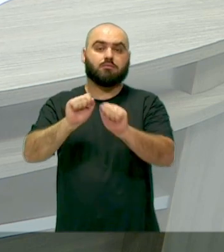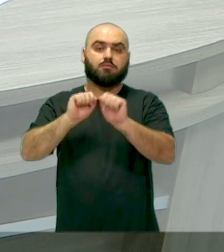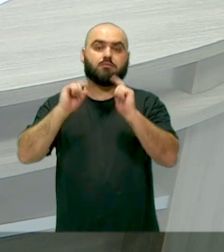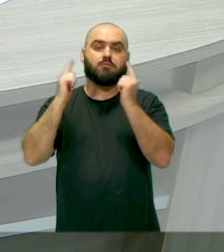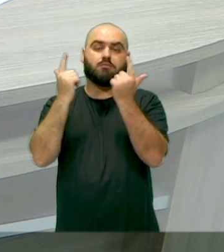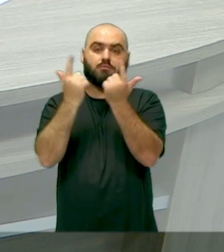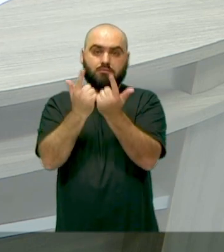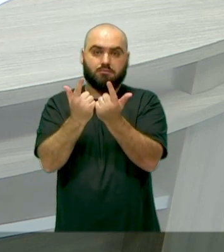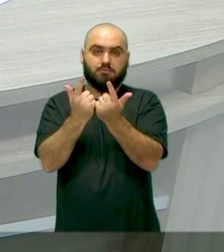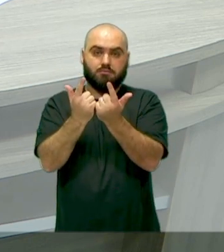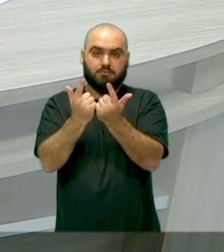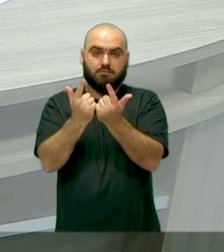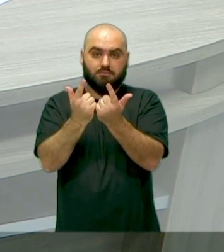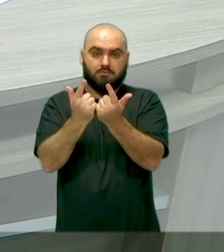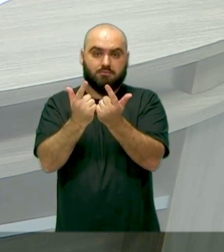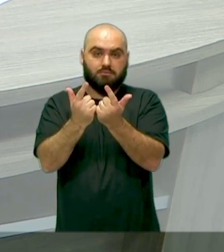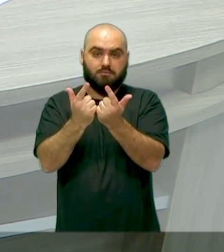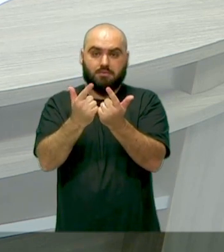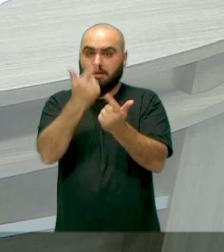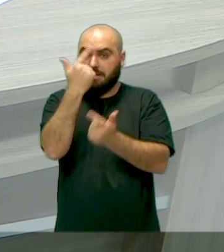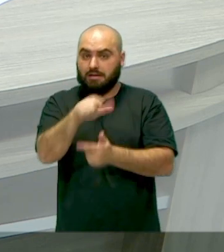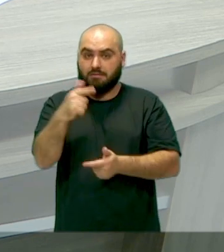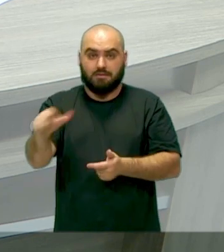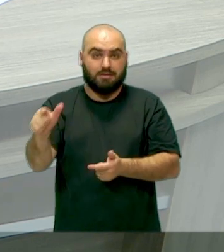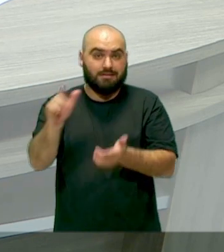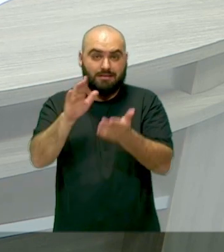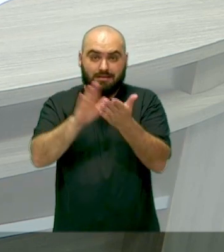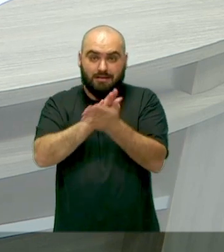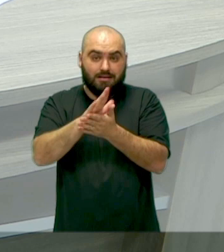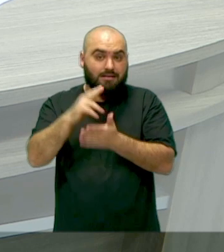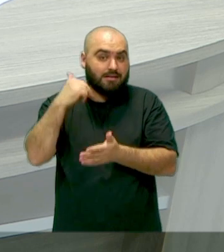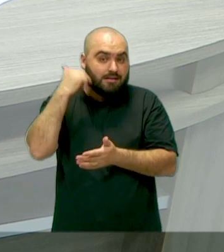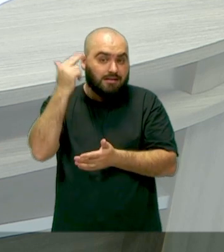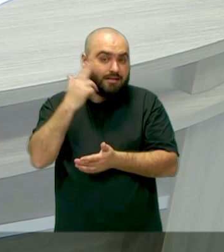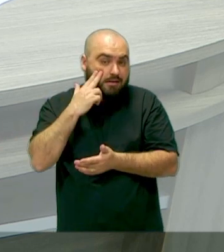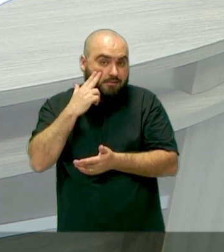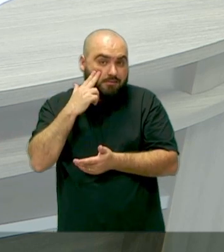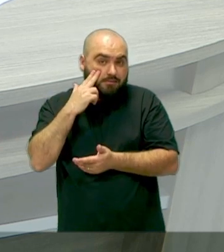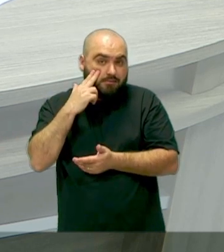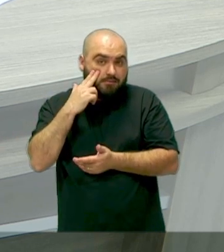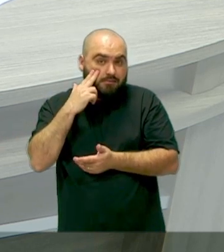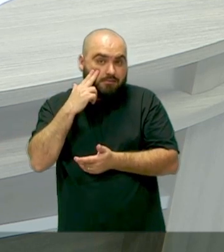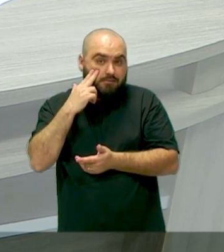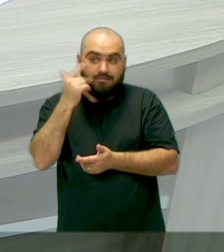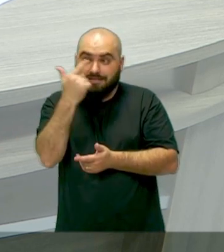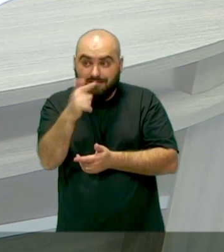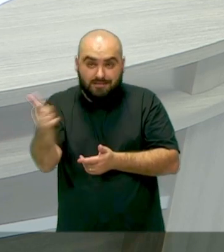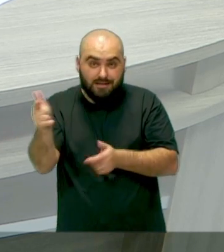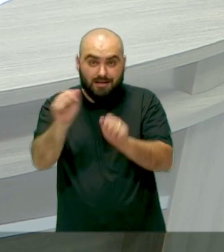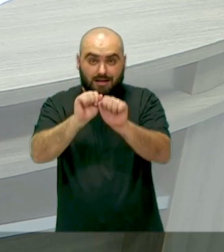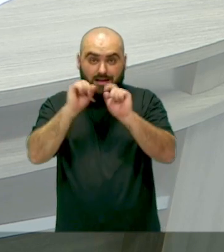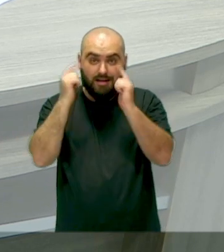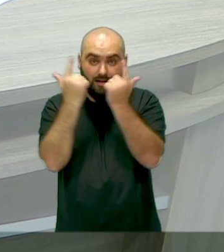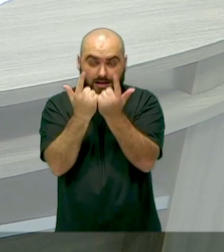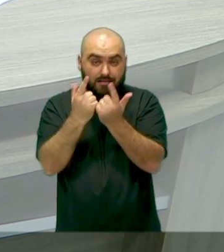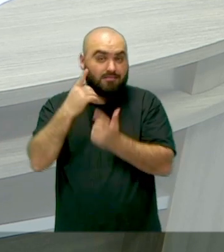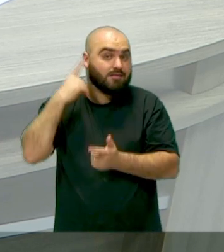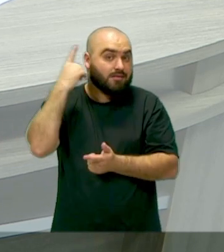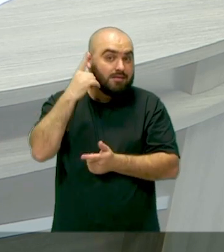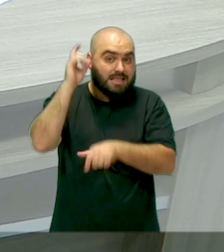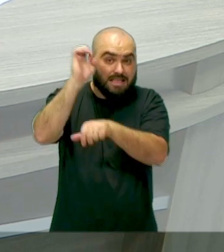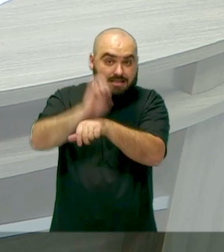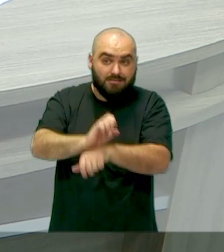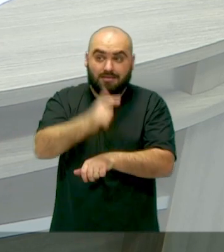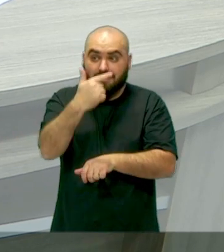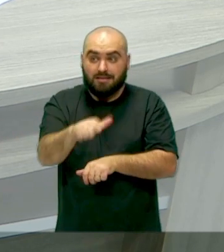Legislativa sem nenhum negro. Então, para nós, se torna muito difícil defender os nossos direitos. Nós não